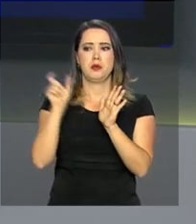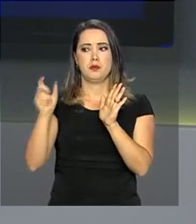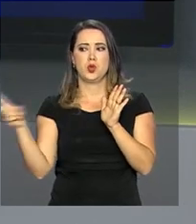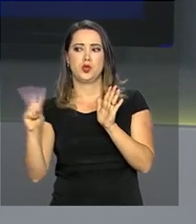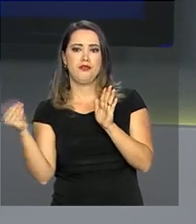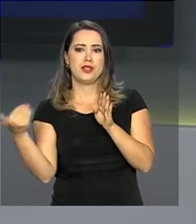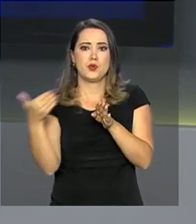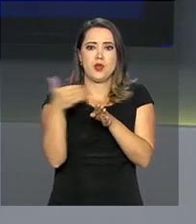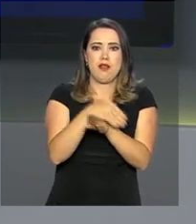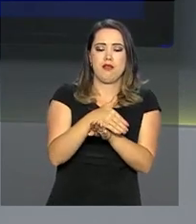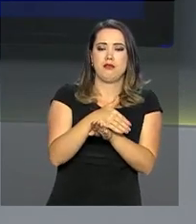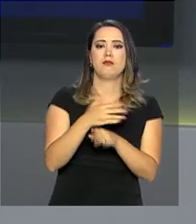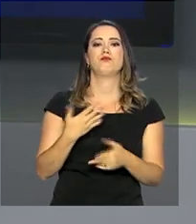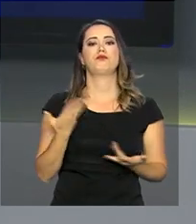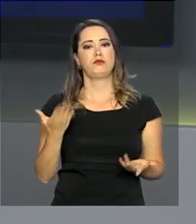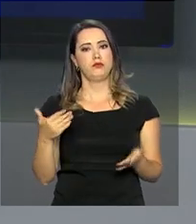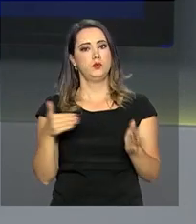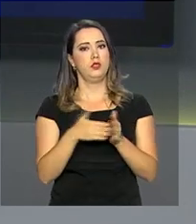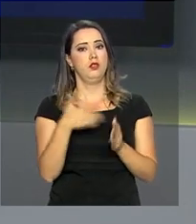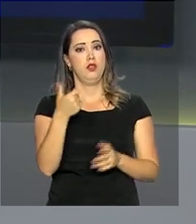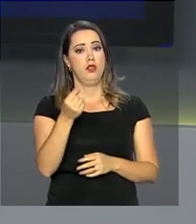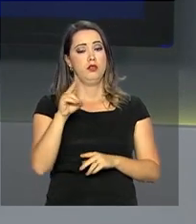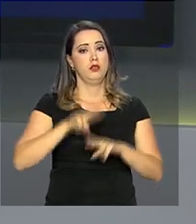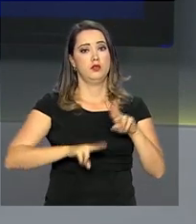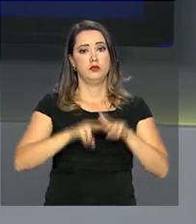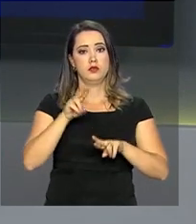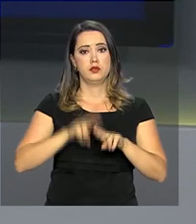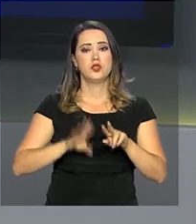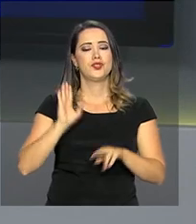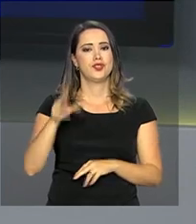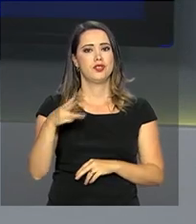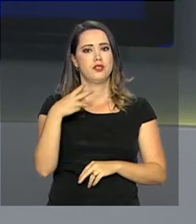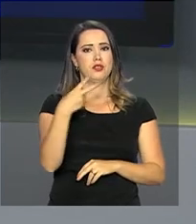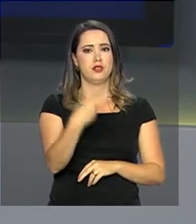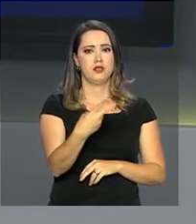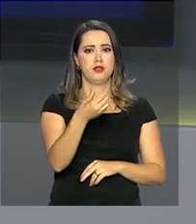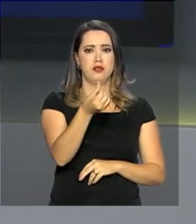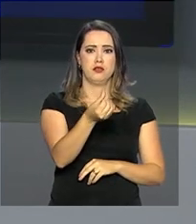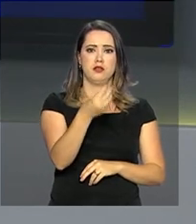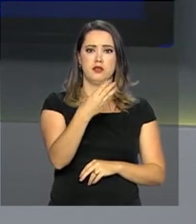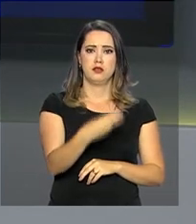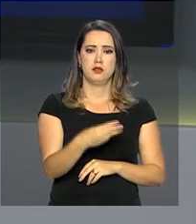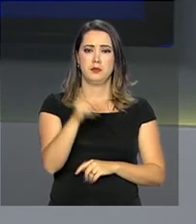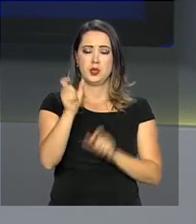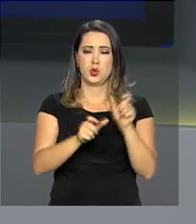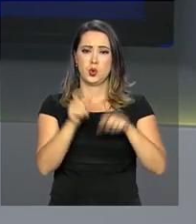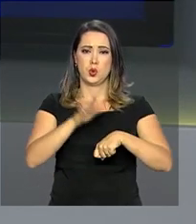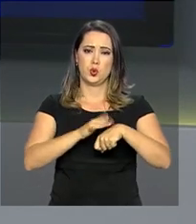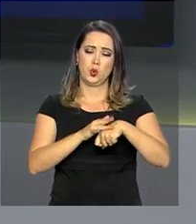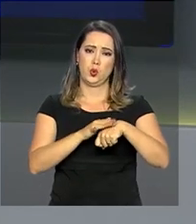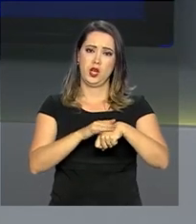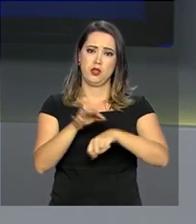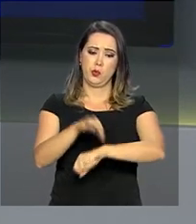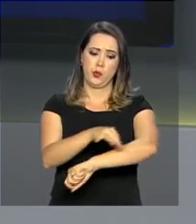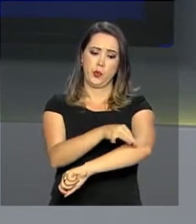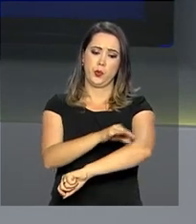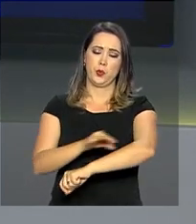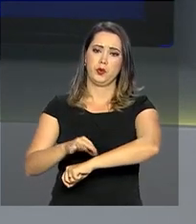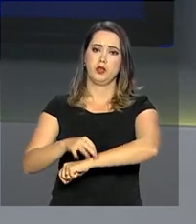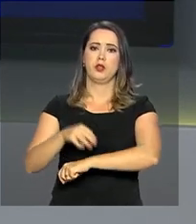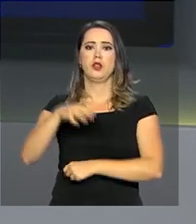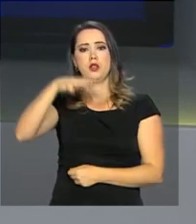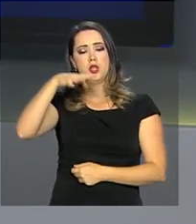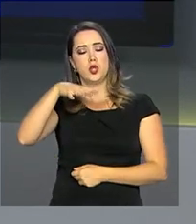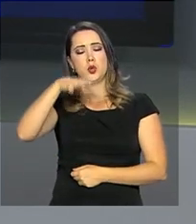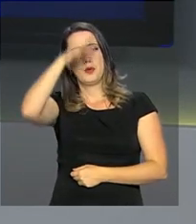venezuelanos no estado até o dia 20 de junho foram confirmados 263 casos de sarampo no amazonas